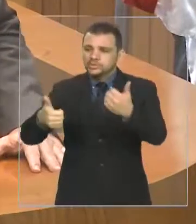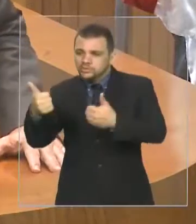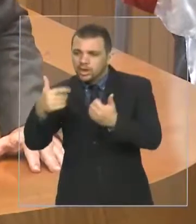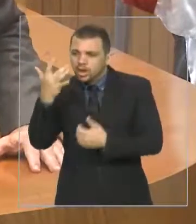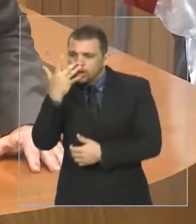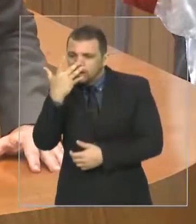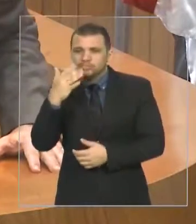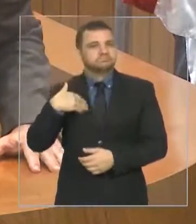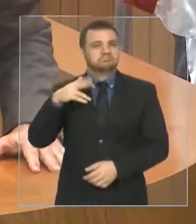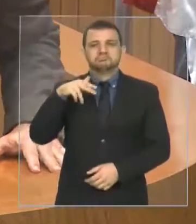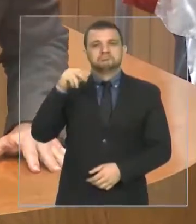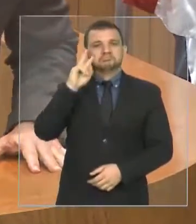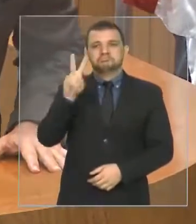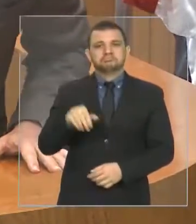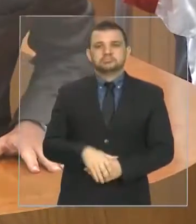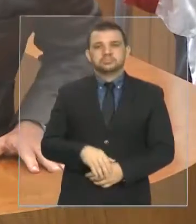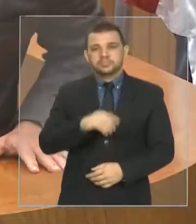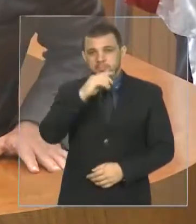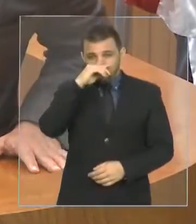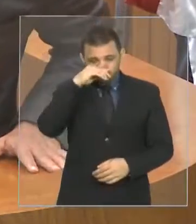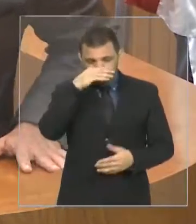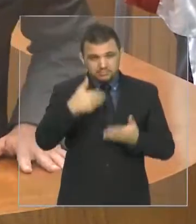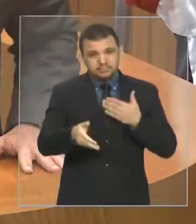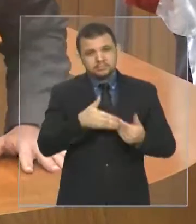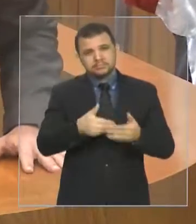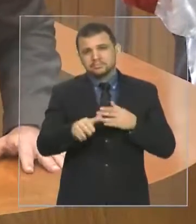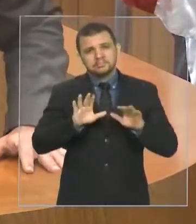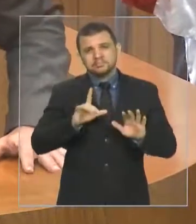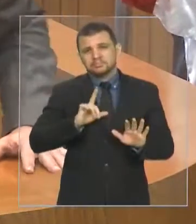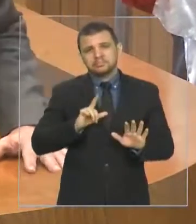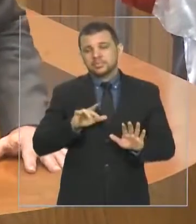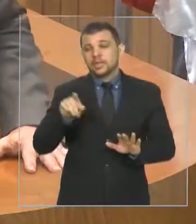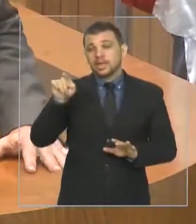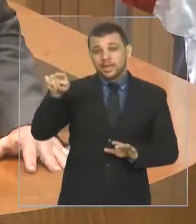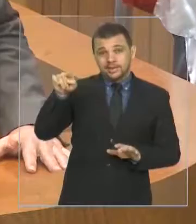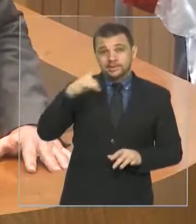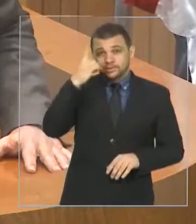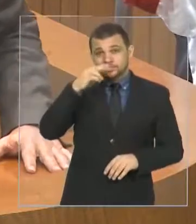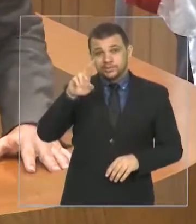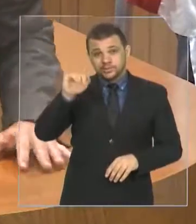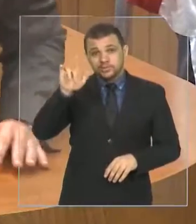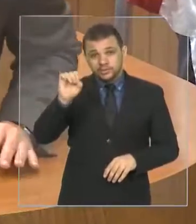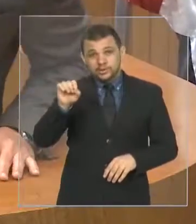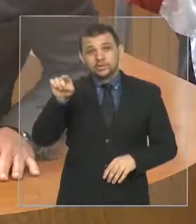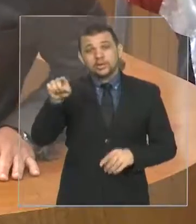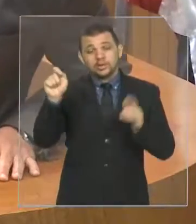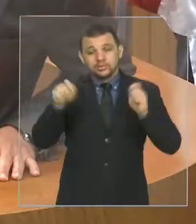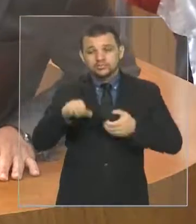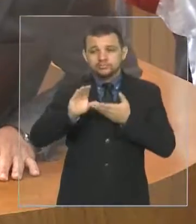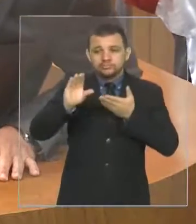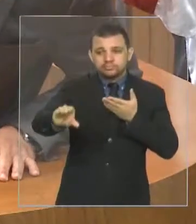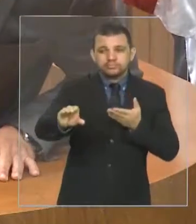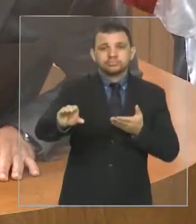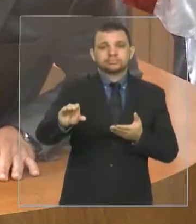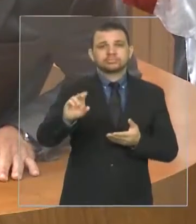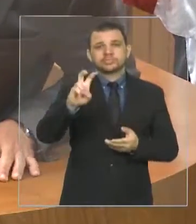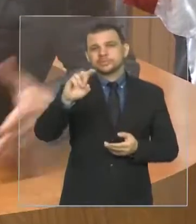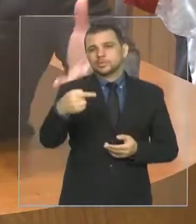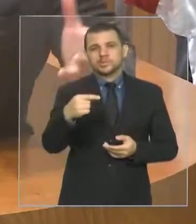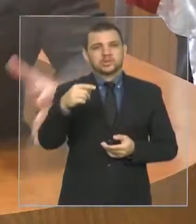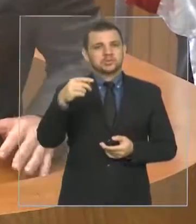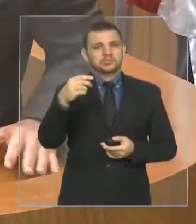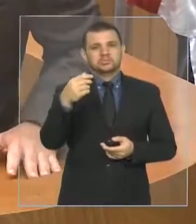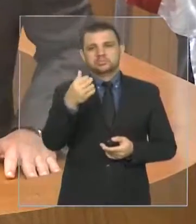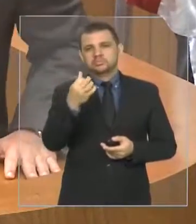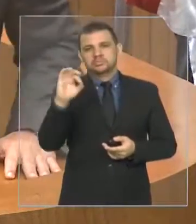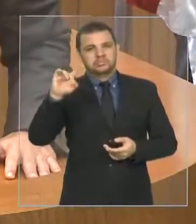Rigo Teles, eu sugiro isso, pode destinar 500 mil, 600 mil da emenda dele, que ele está recebendo, lá para o estádio de Barra do Corda. Não